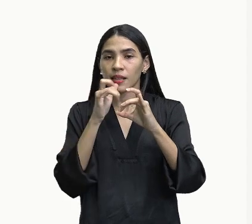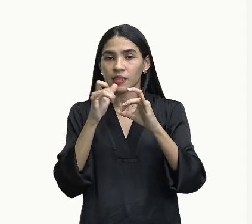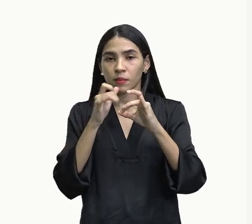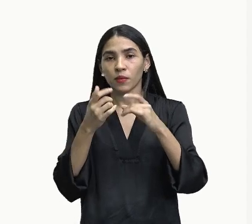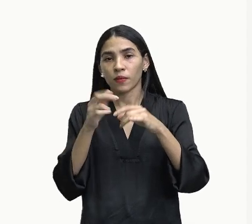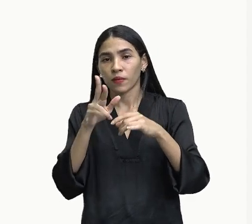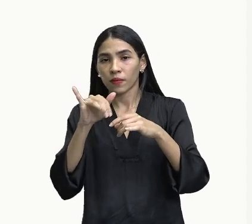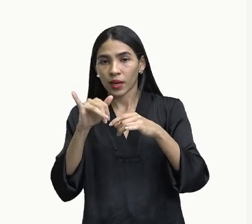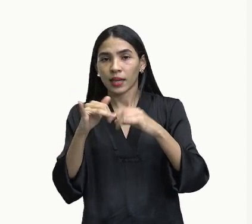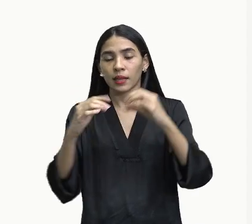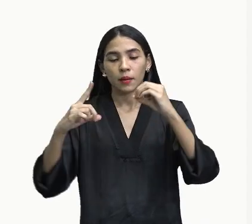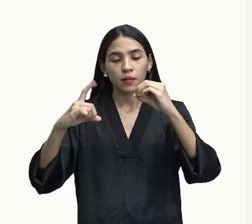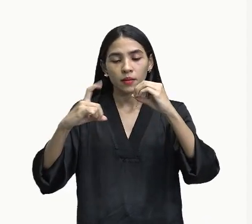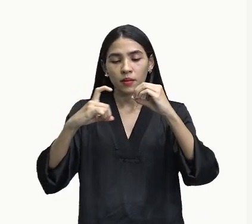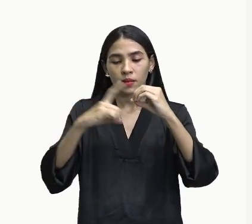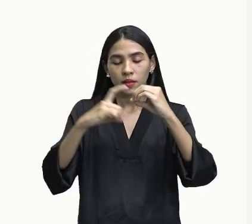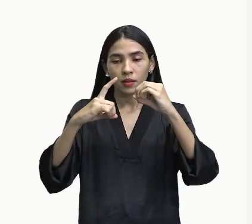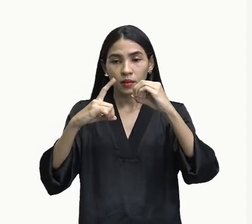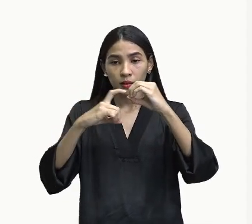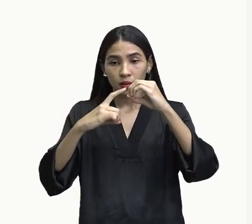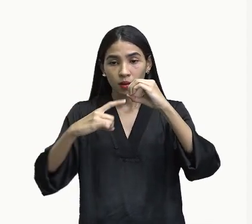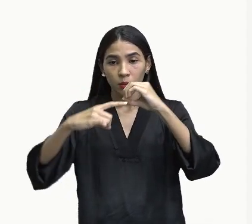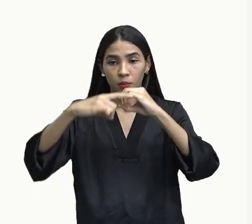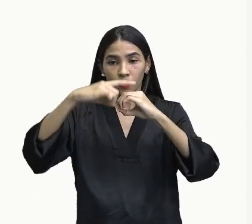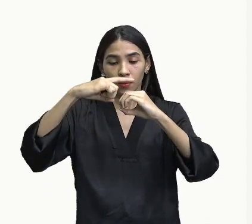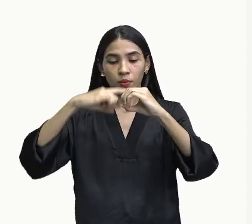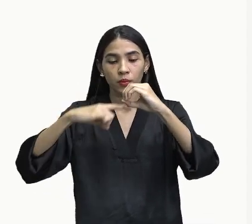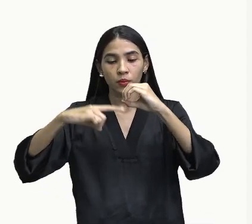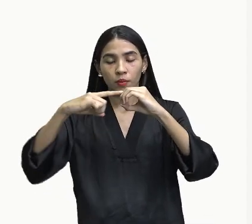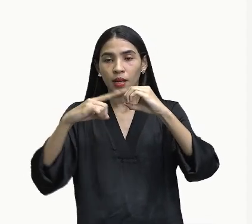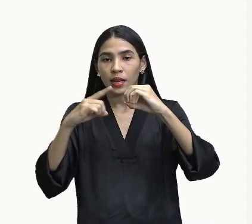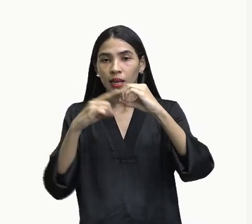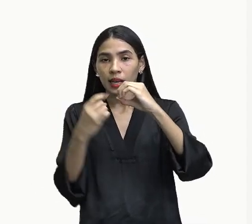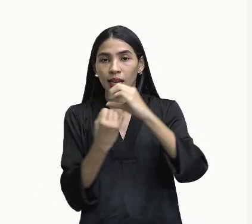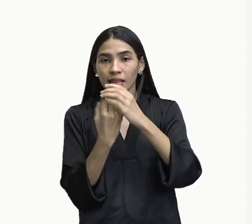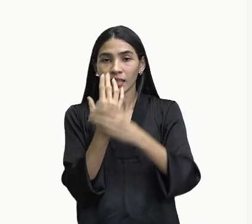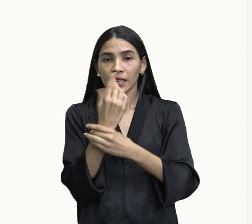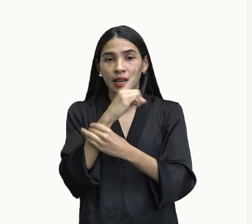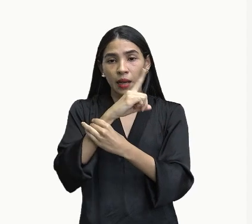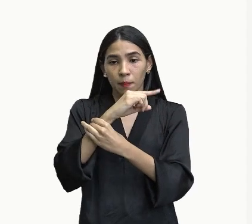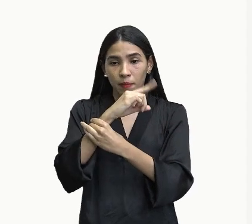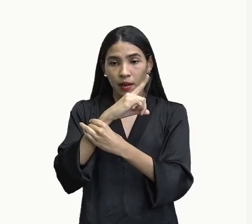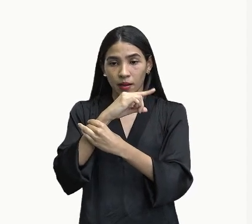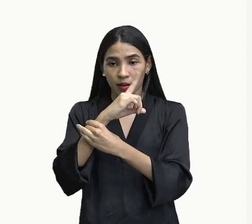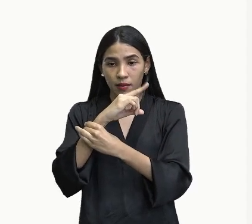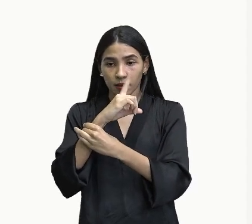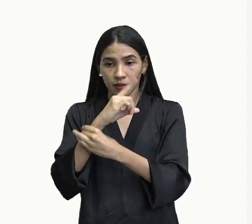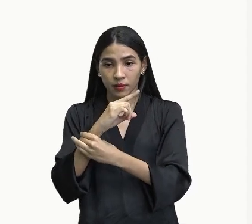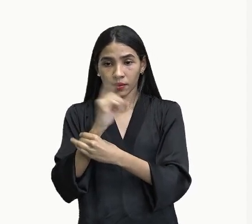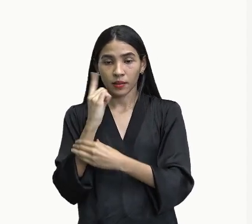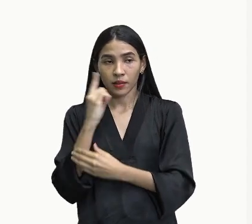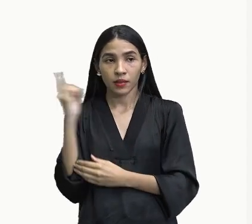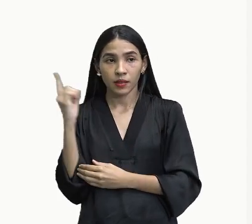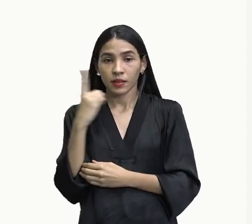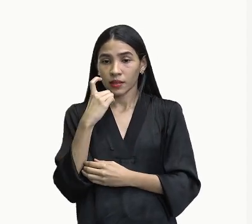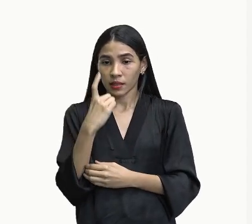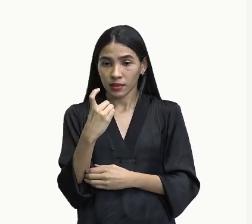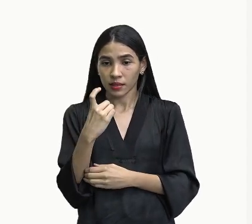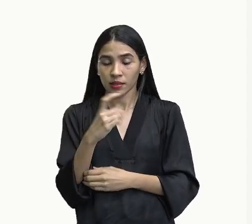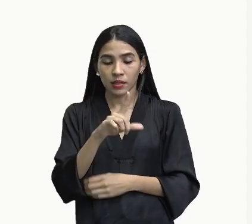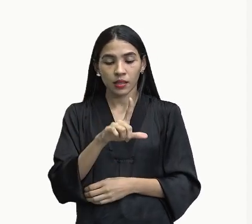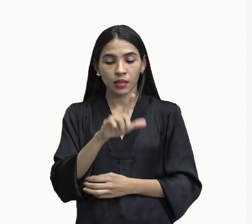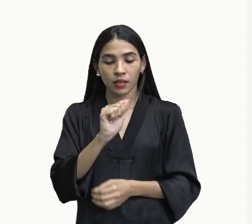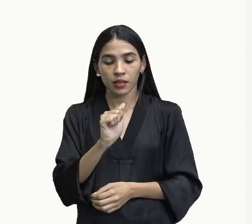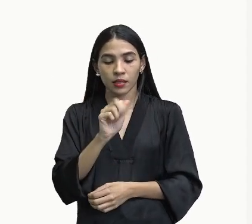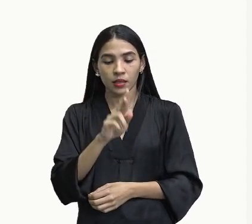vai fecundar o óvulo dela, que vai formar uma larva. Olha só que interessante. Essa larva